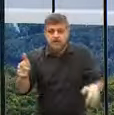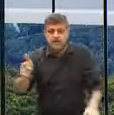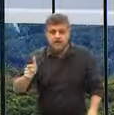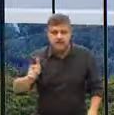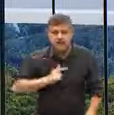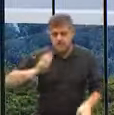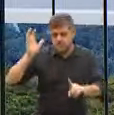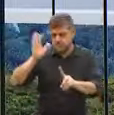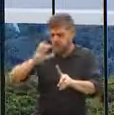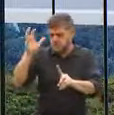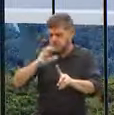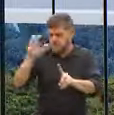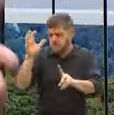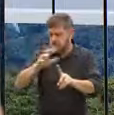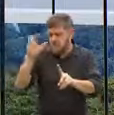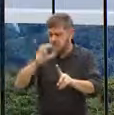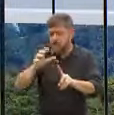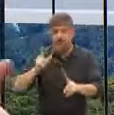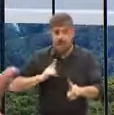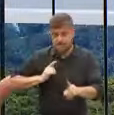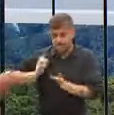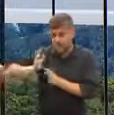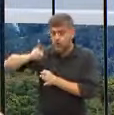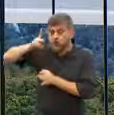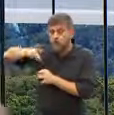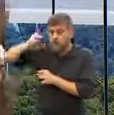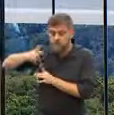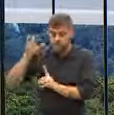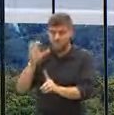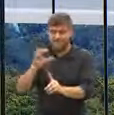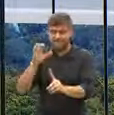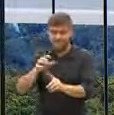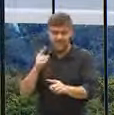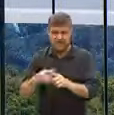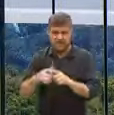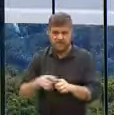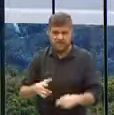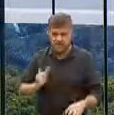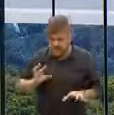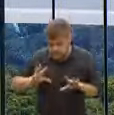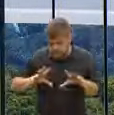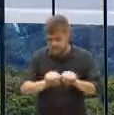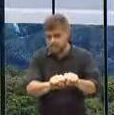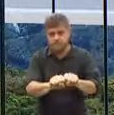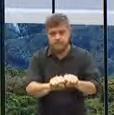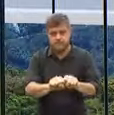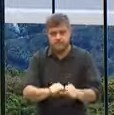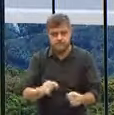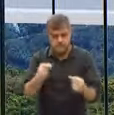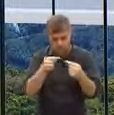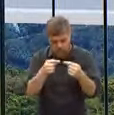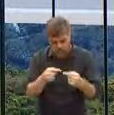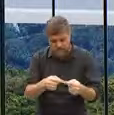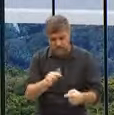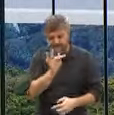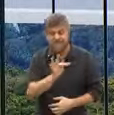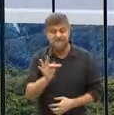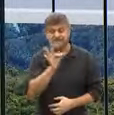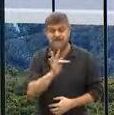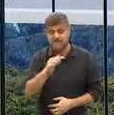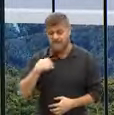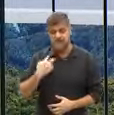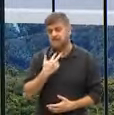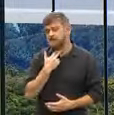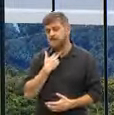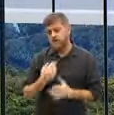elas têm ideologia partidária, porque os partidos entraram, o partido tomou conta. E nós não podemos deixar que